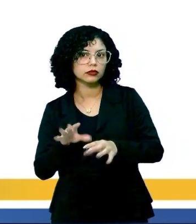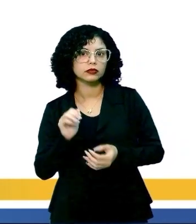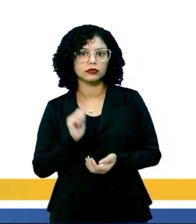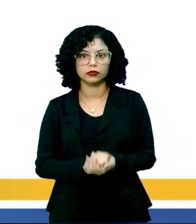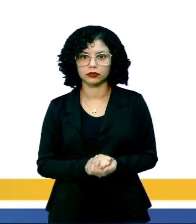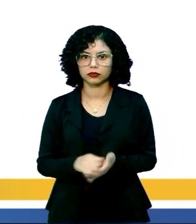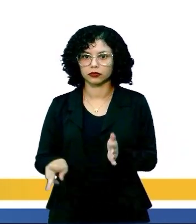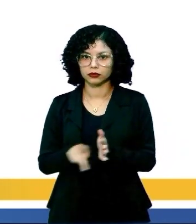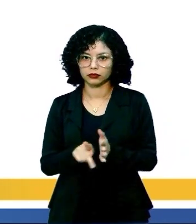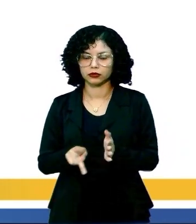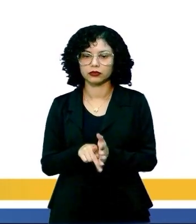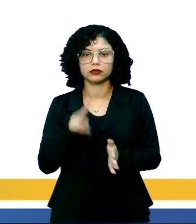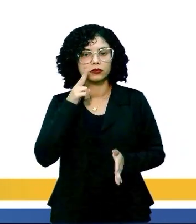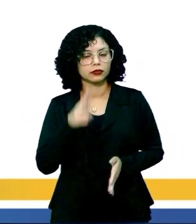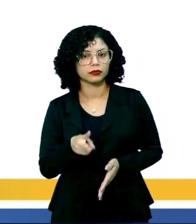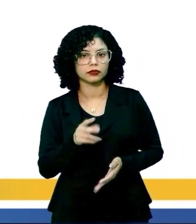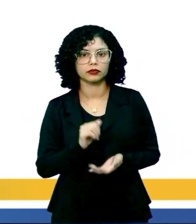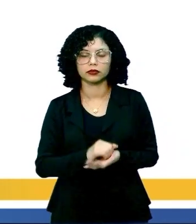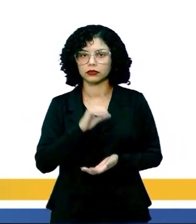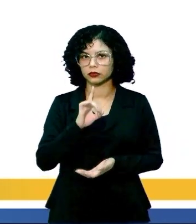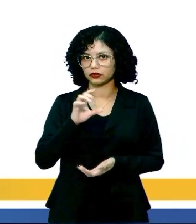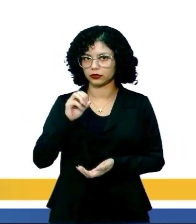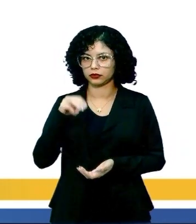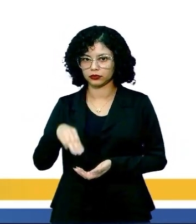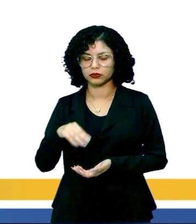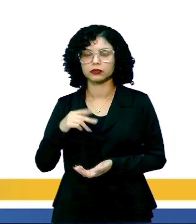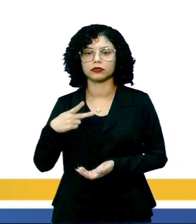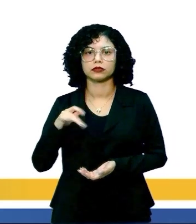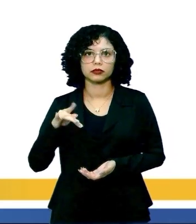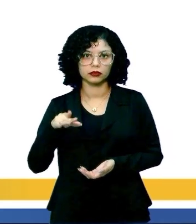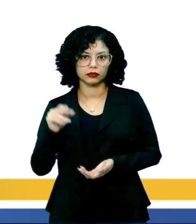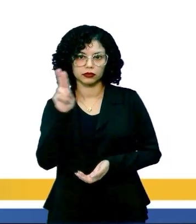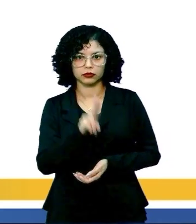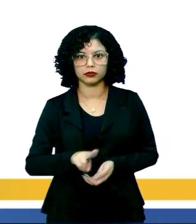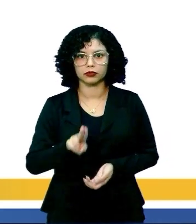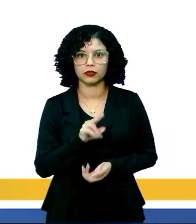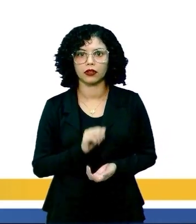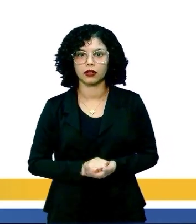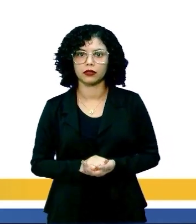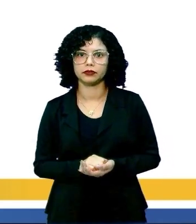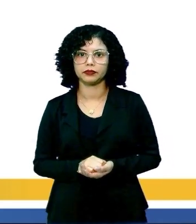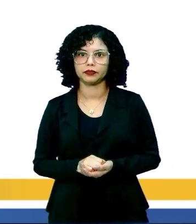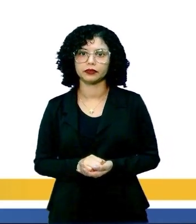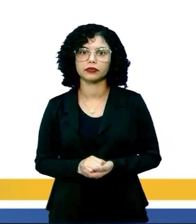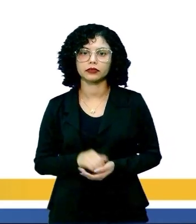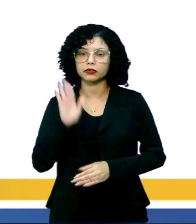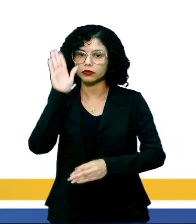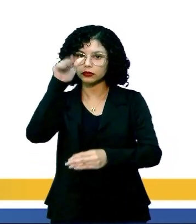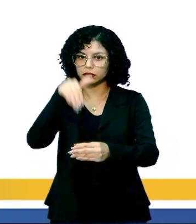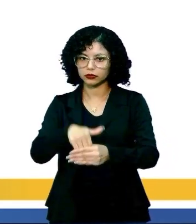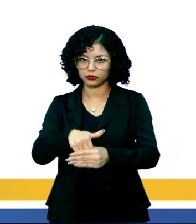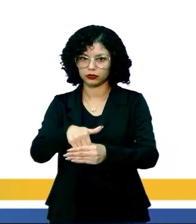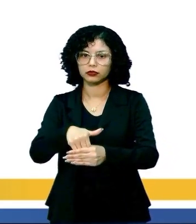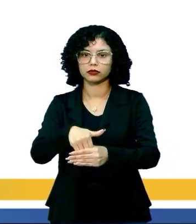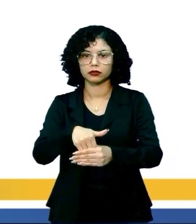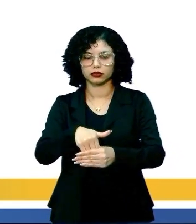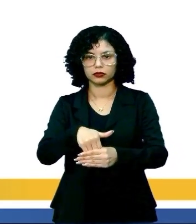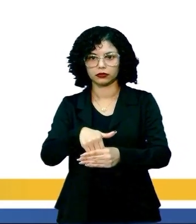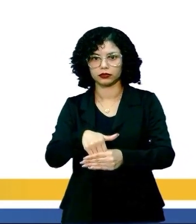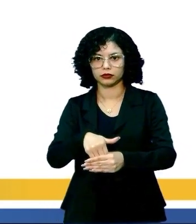poder moderador que nós vimos Dom Pedro I e Dom Pedro II utilizando. Vai trazer o voto, só que esse voto